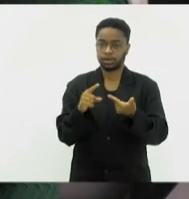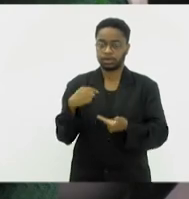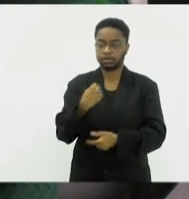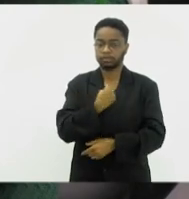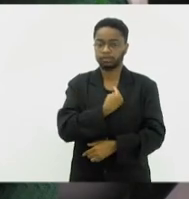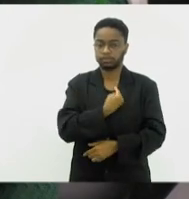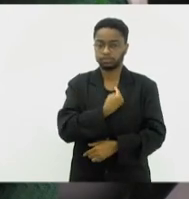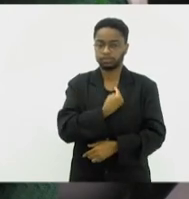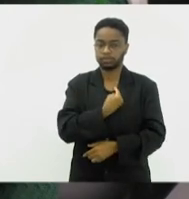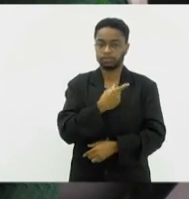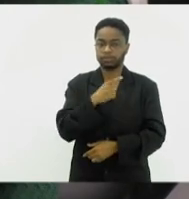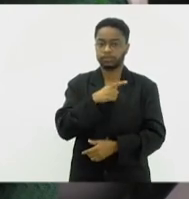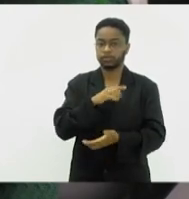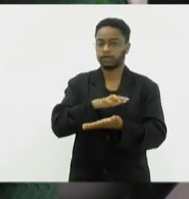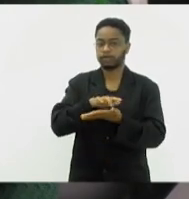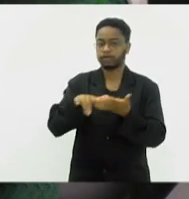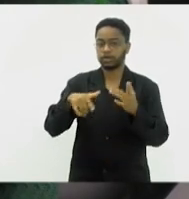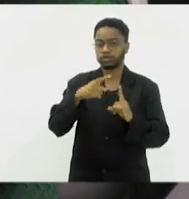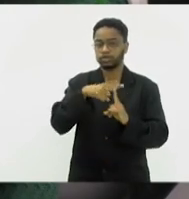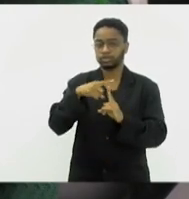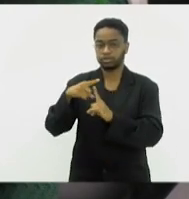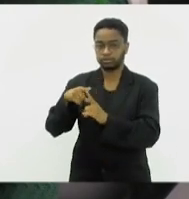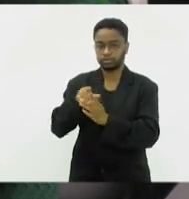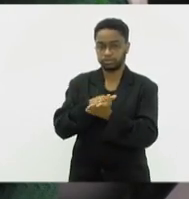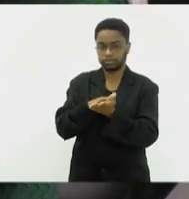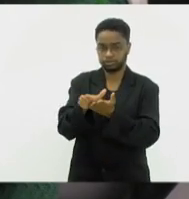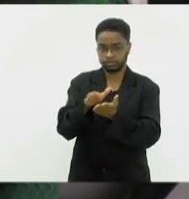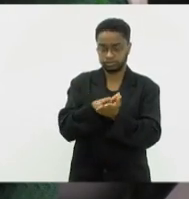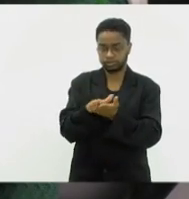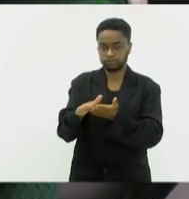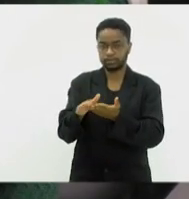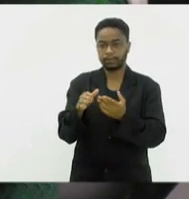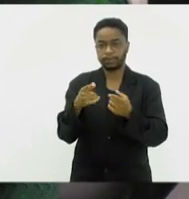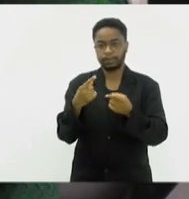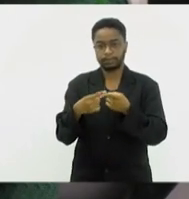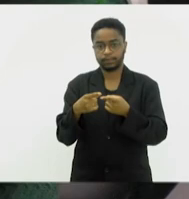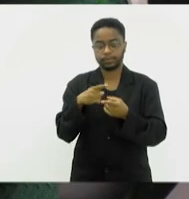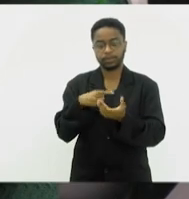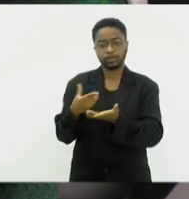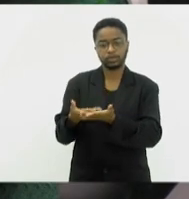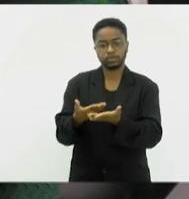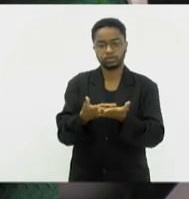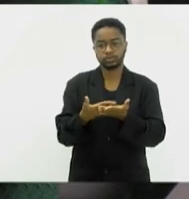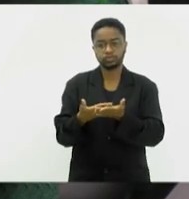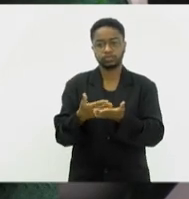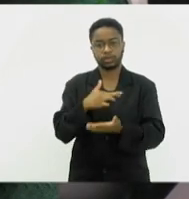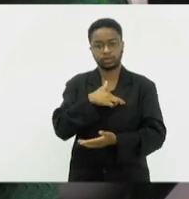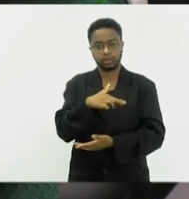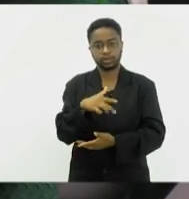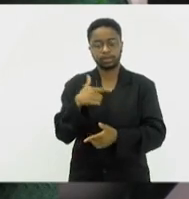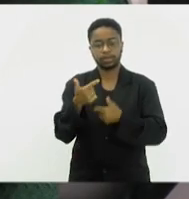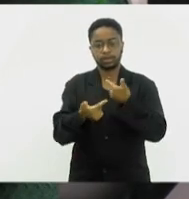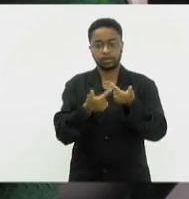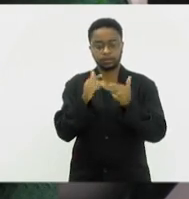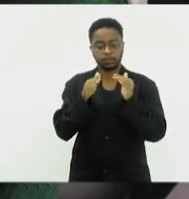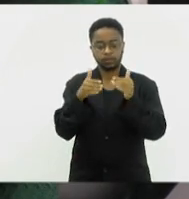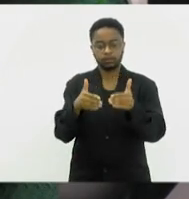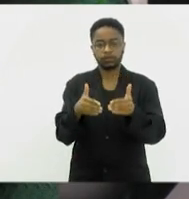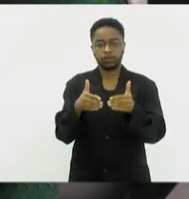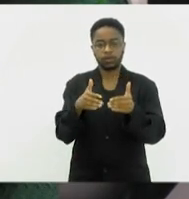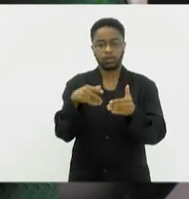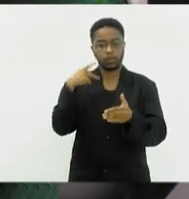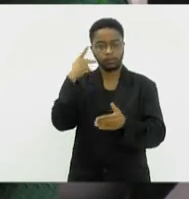costuma, né, ter vários tipos de publicações, porque o estudo da religião, ele trabalha tanto na seara, né,